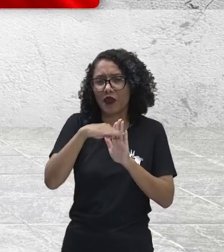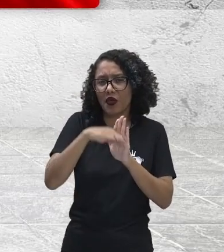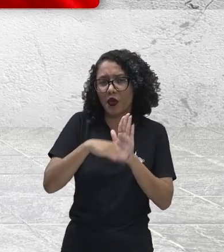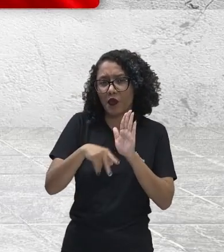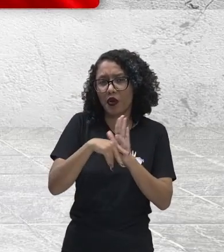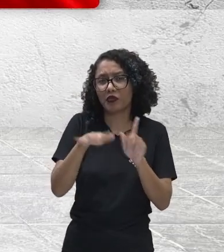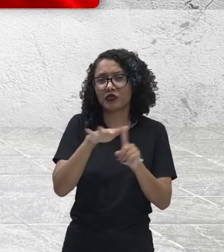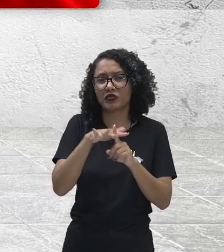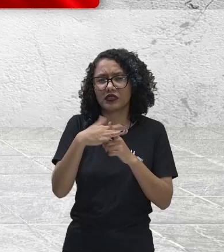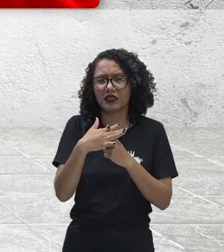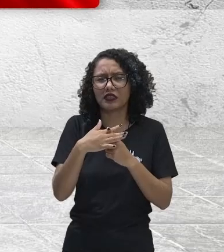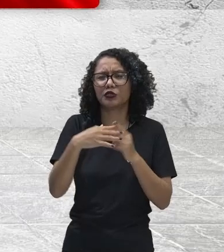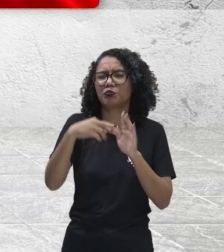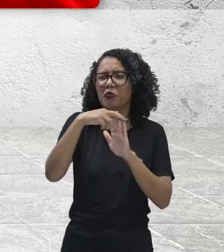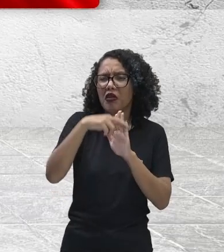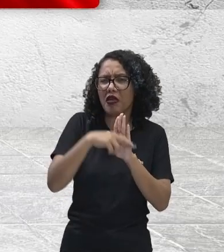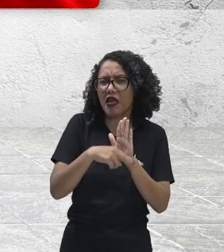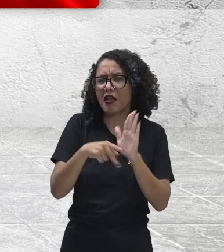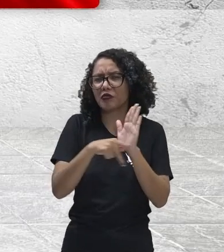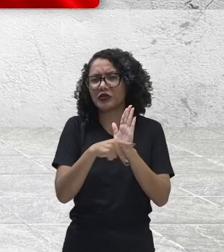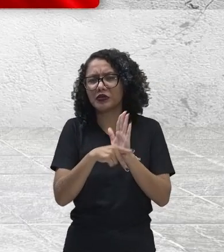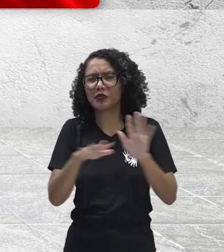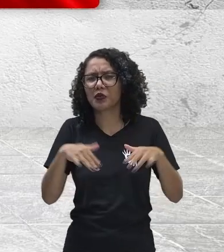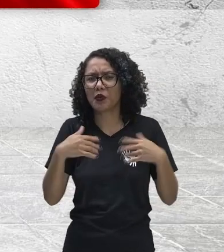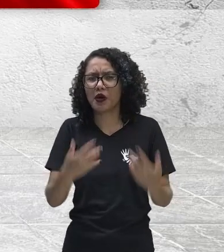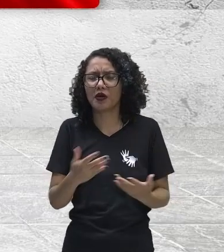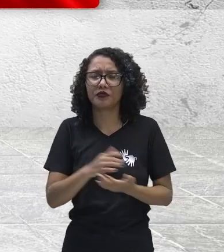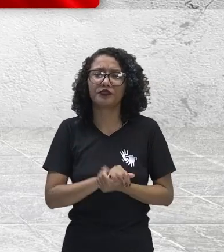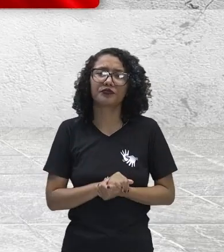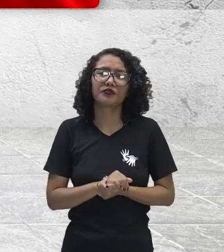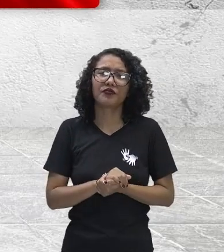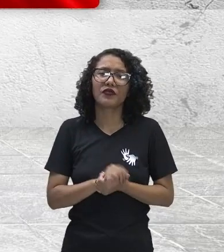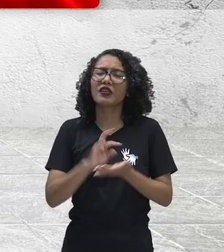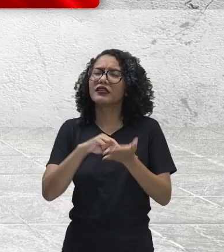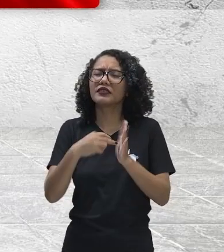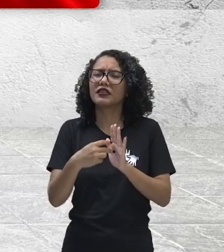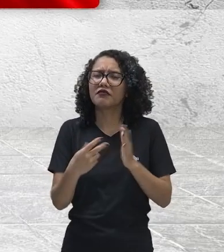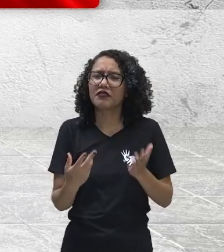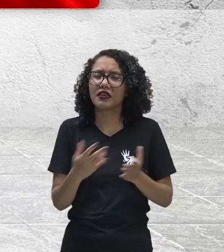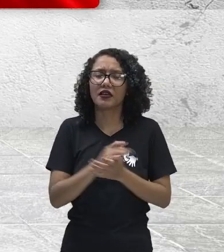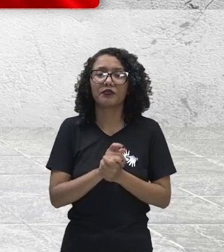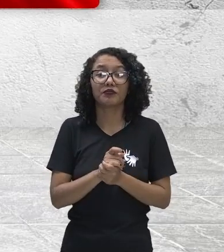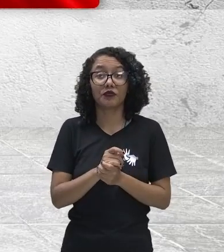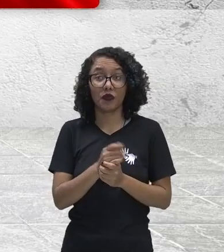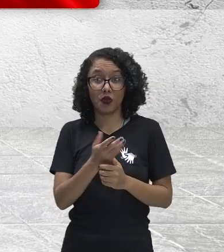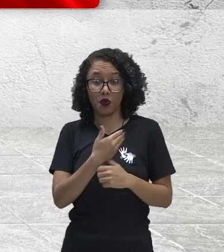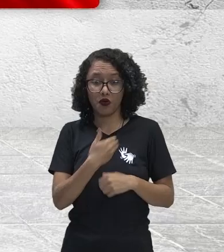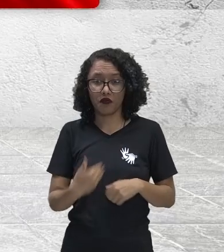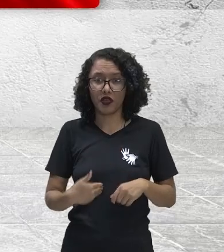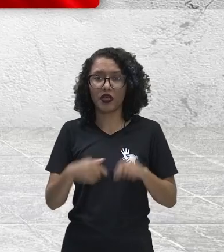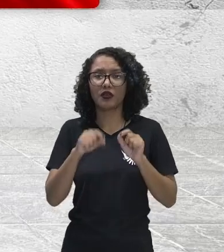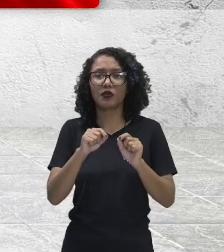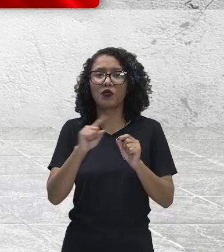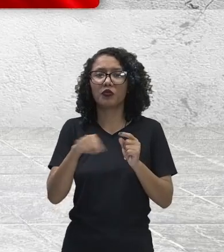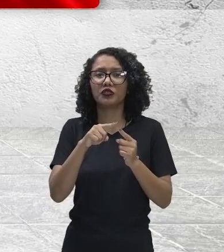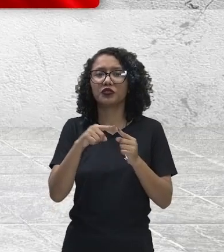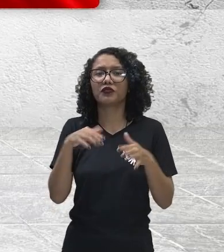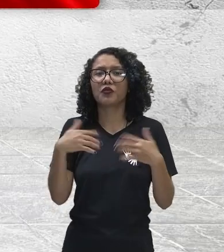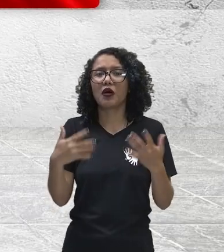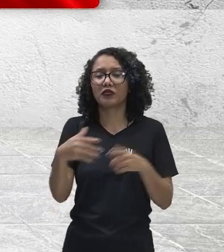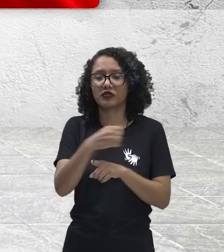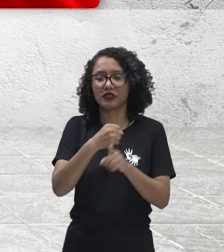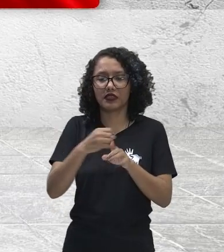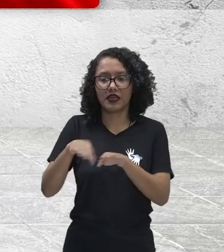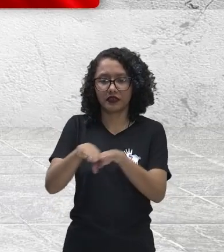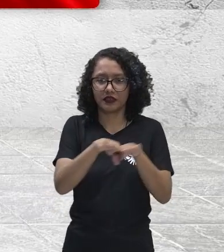Que princípios são esses? Os princípios em que o Estado ele tem o objetivo de igualar a sociedade,